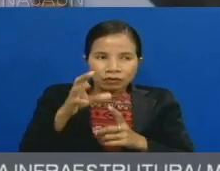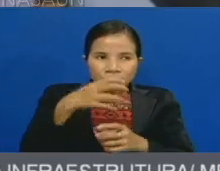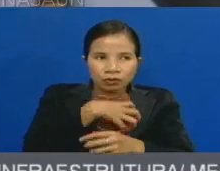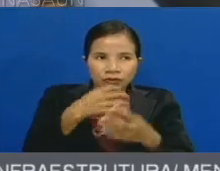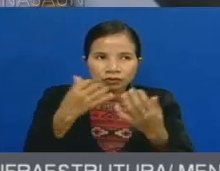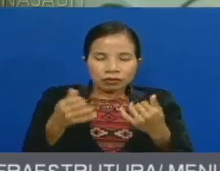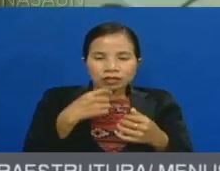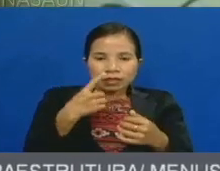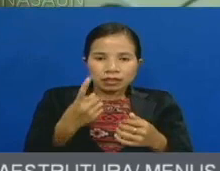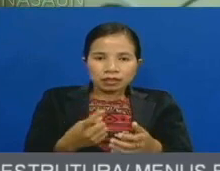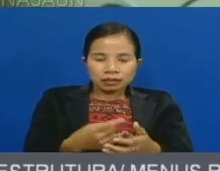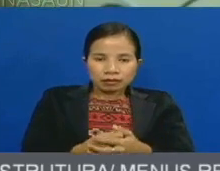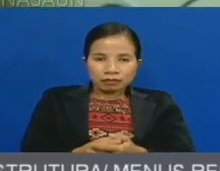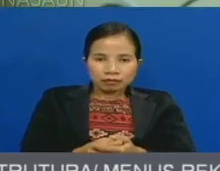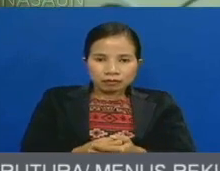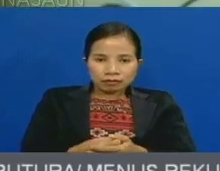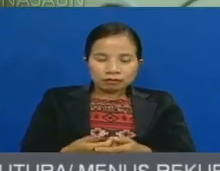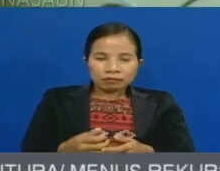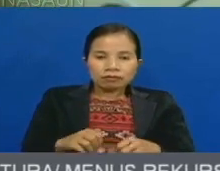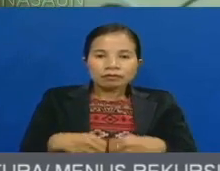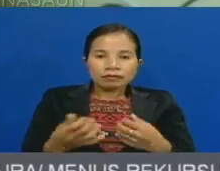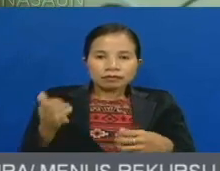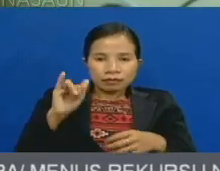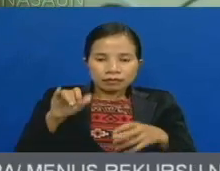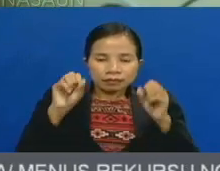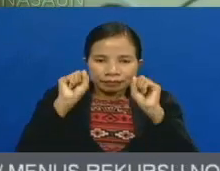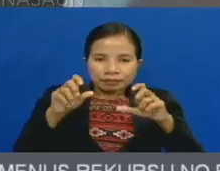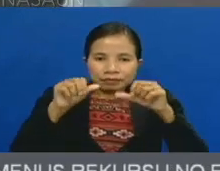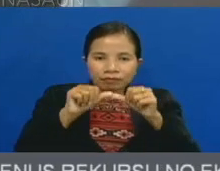com a orientação basira, prefim basira, com a parcirbele. Continuo na fatim.